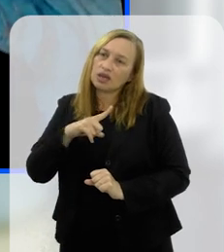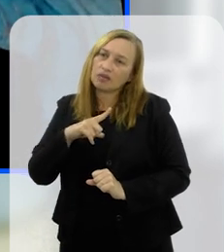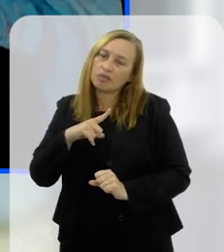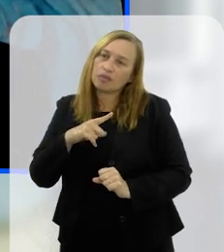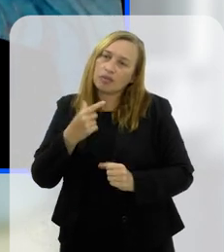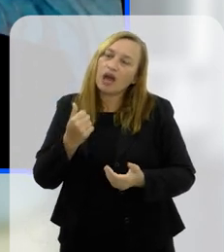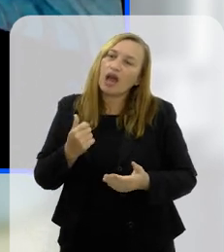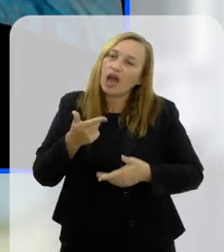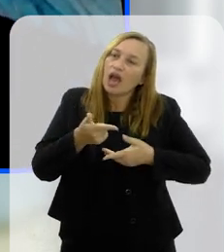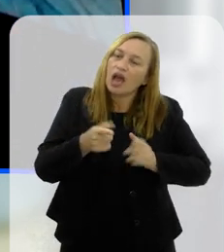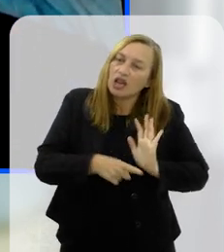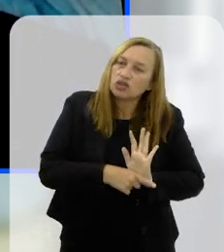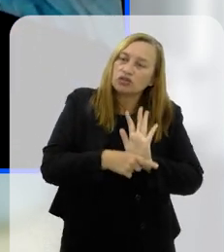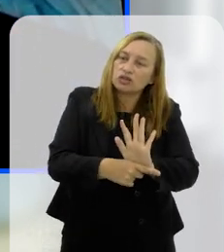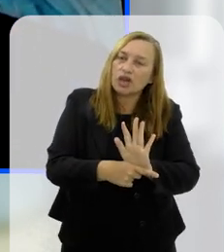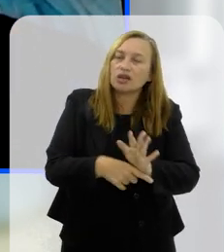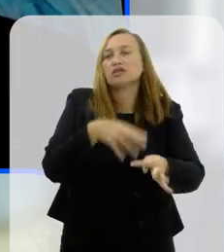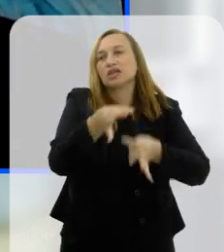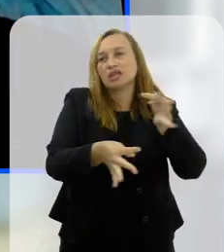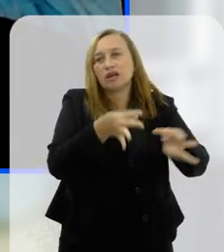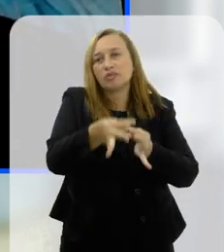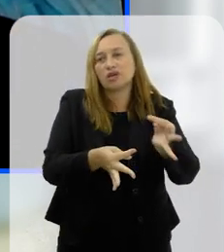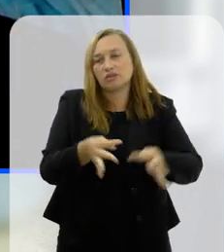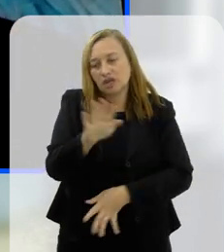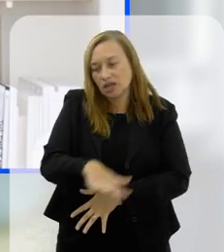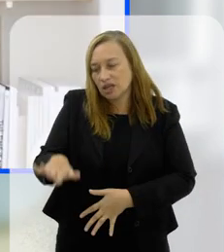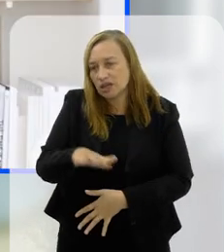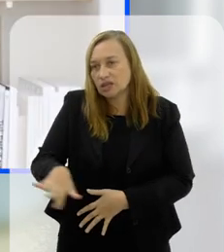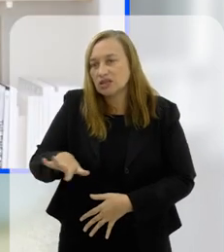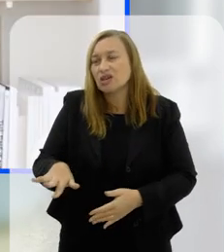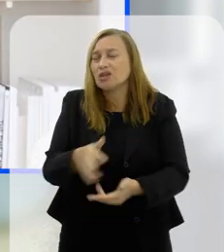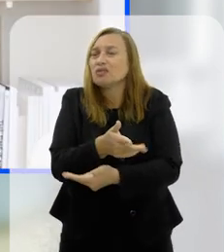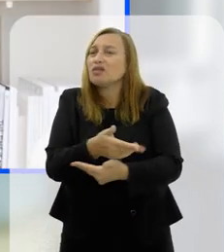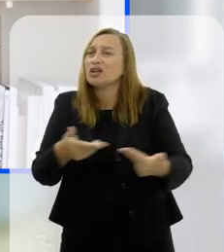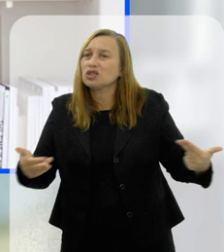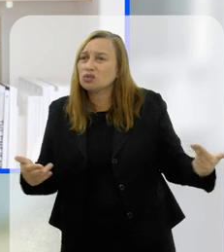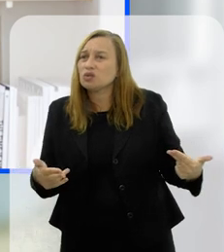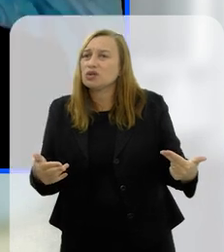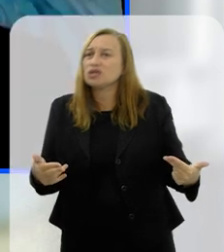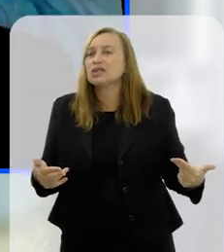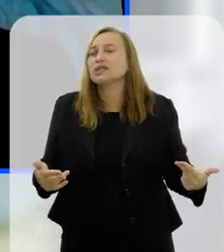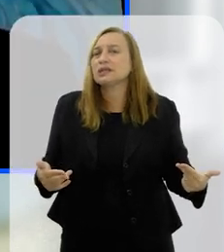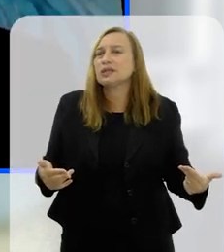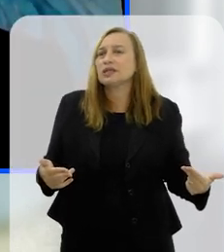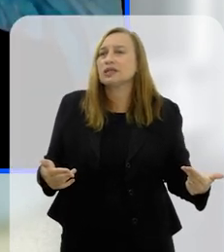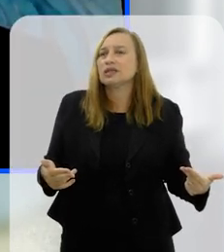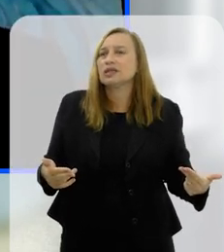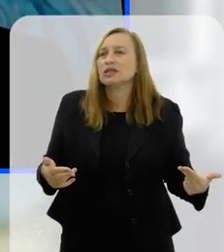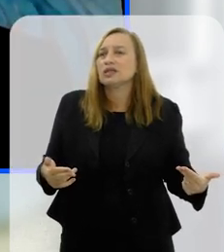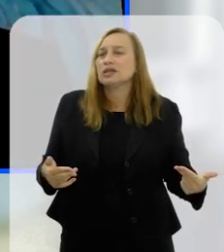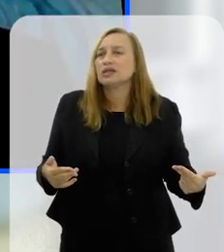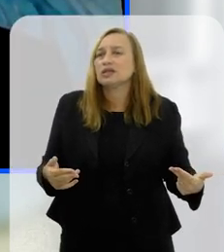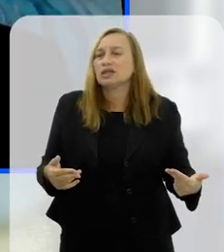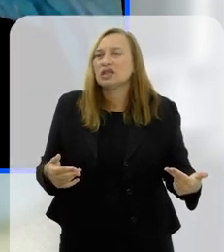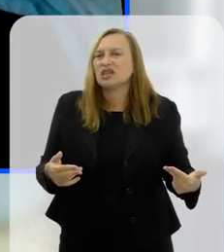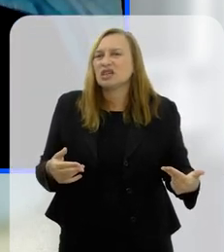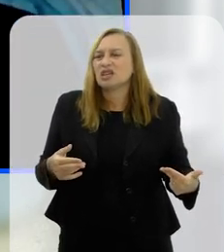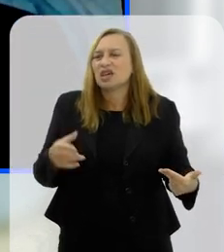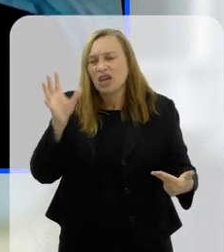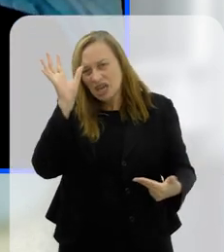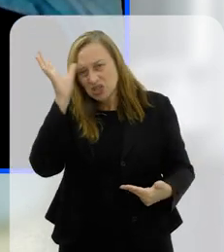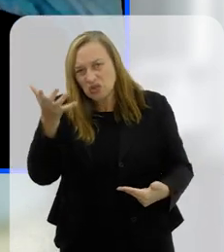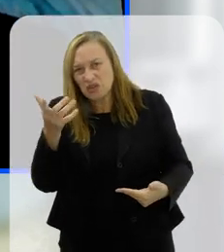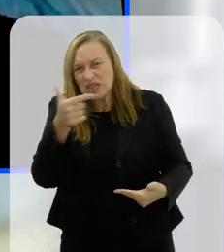no tratamento dessa criança então isso tudo são coisas que são né que vai